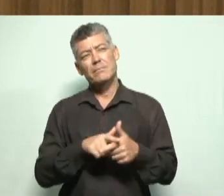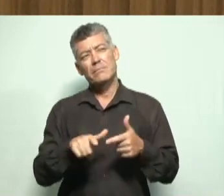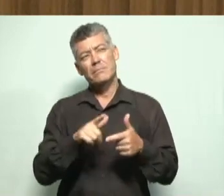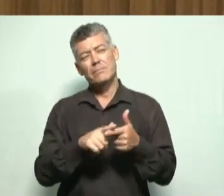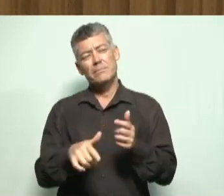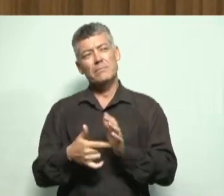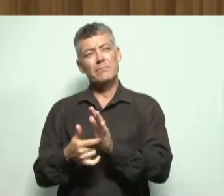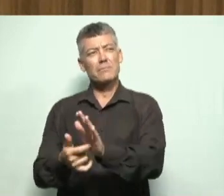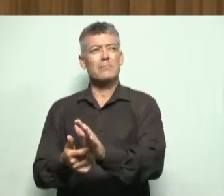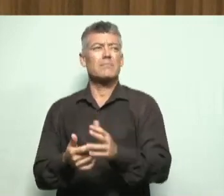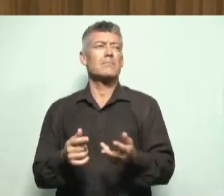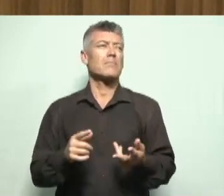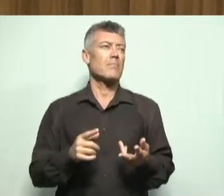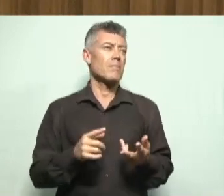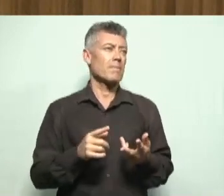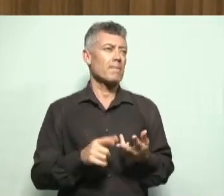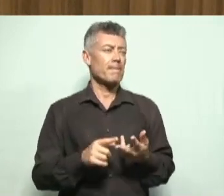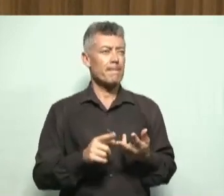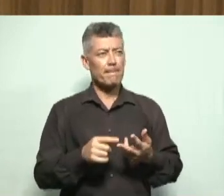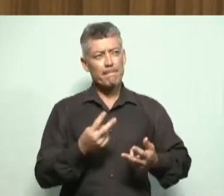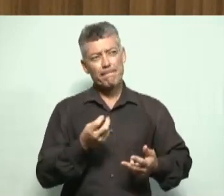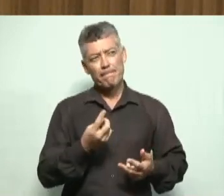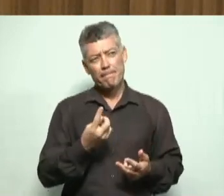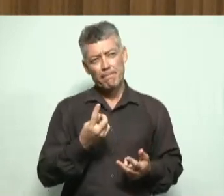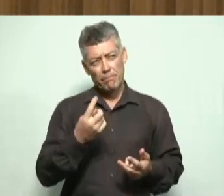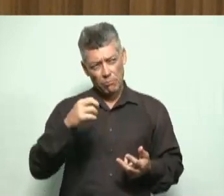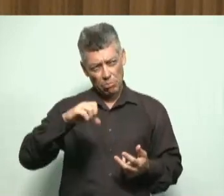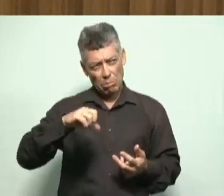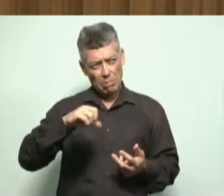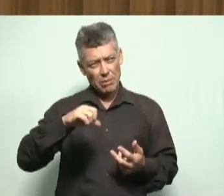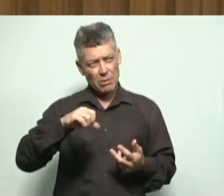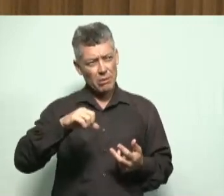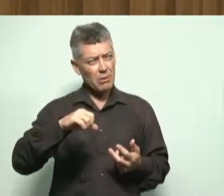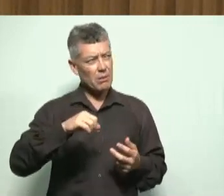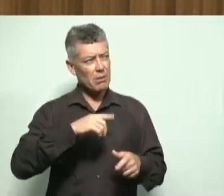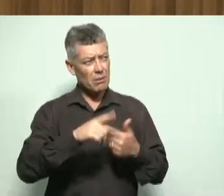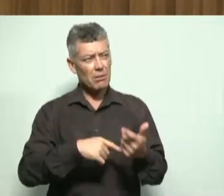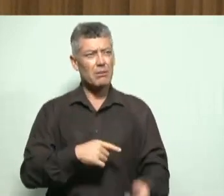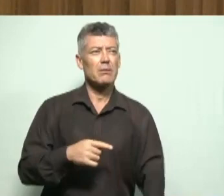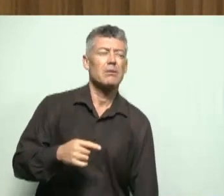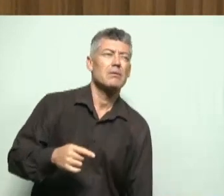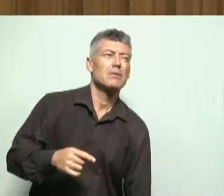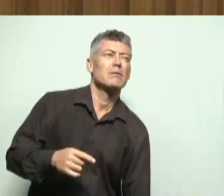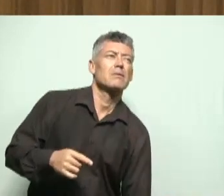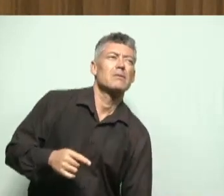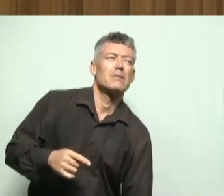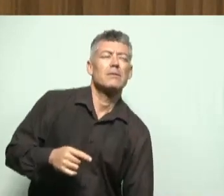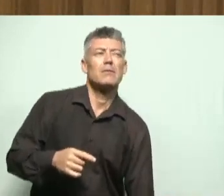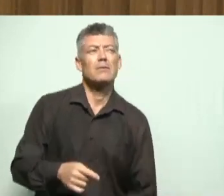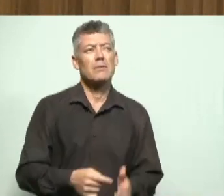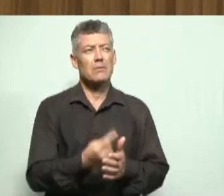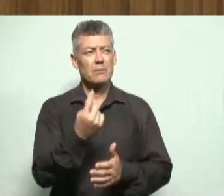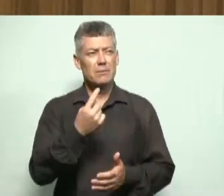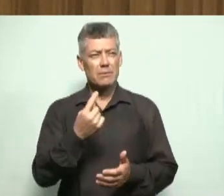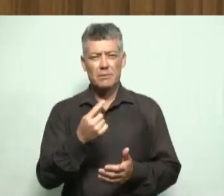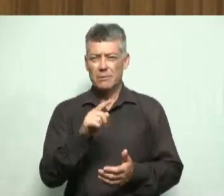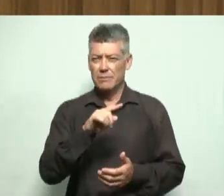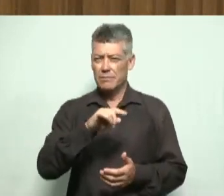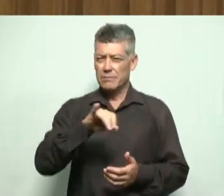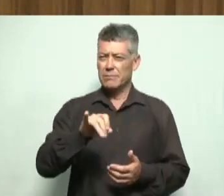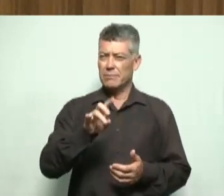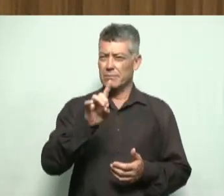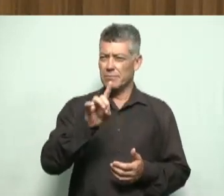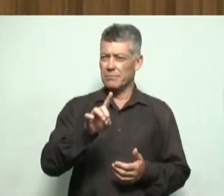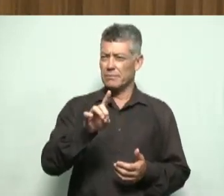E dizer também que em 2019, após as eleições, eu fui pela primeira vez no Jardim